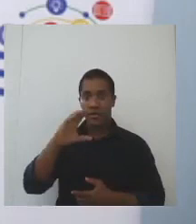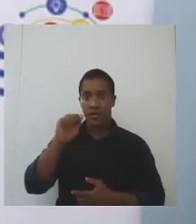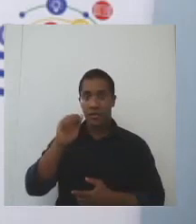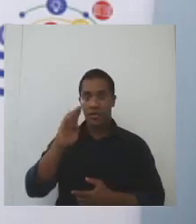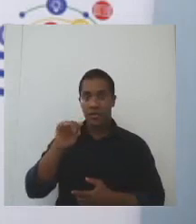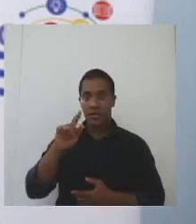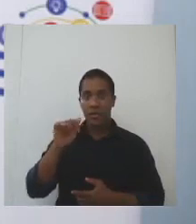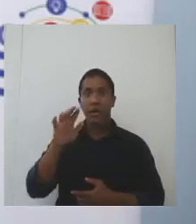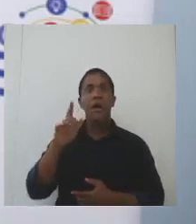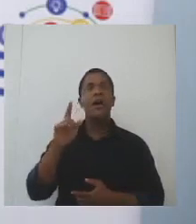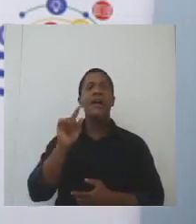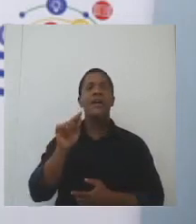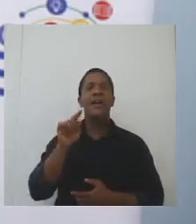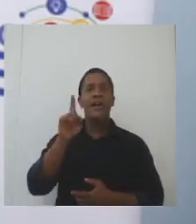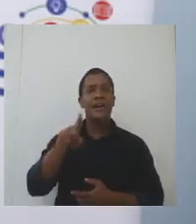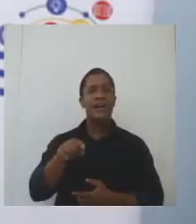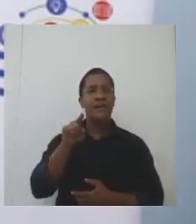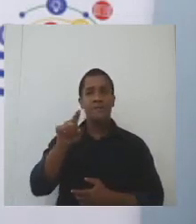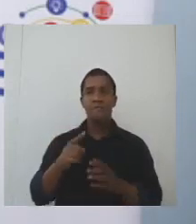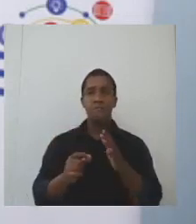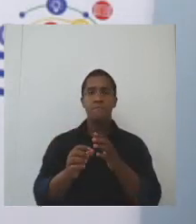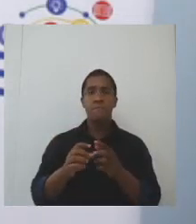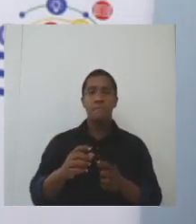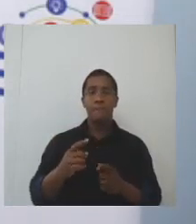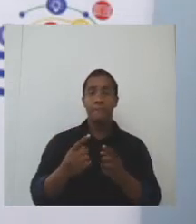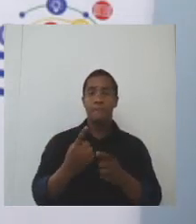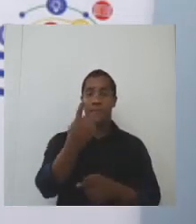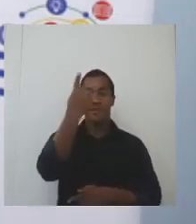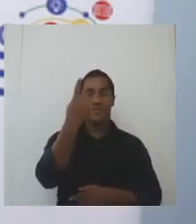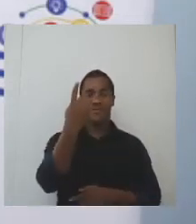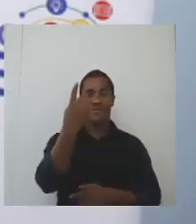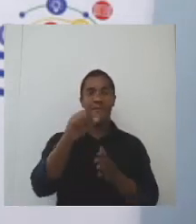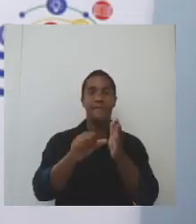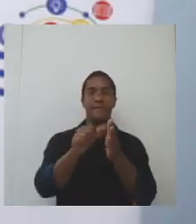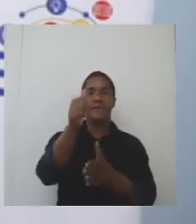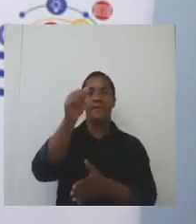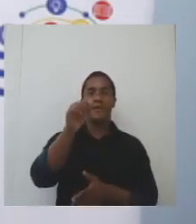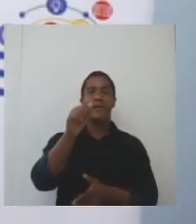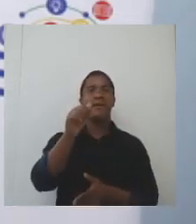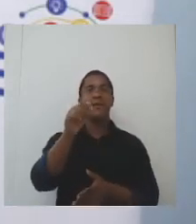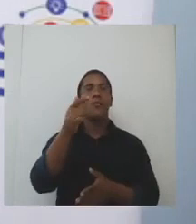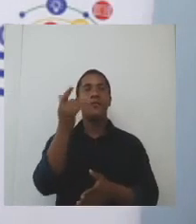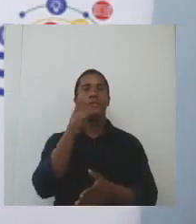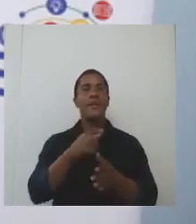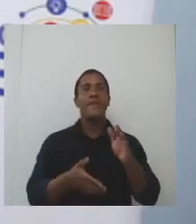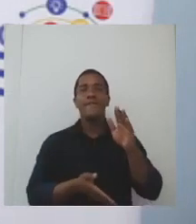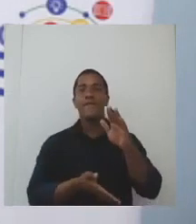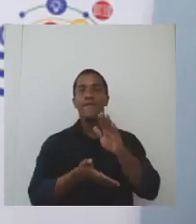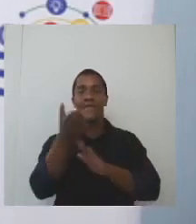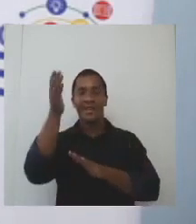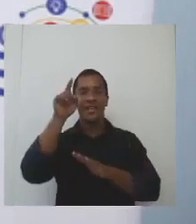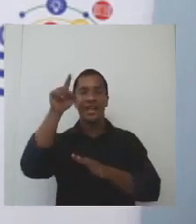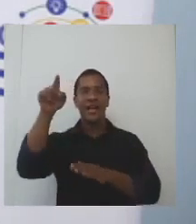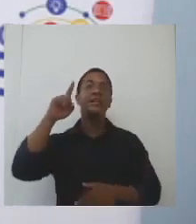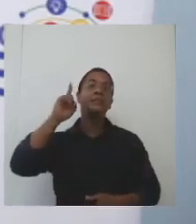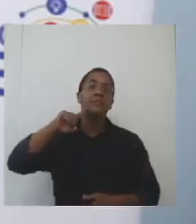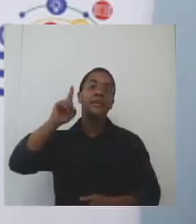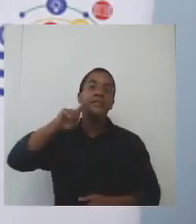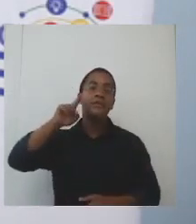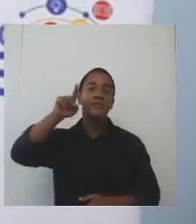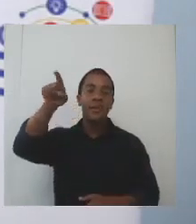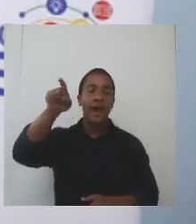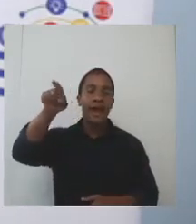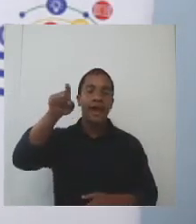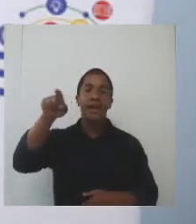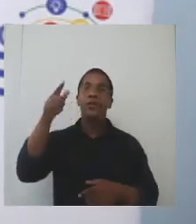primeiro diplomata brasileiro. Cruz Cabugar, pessoal, teria então viajado para os Estados Unidos para pedir o